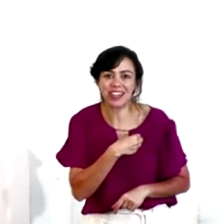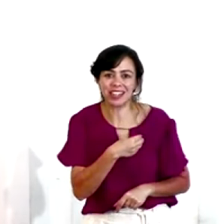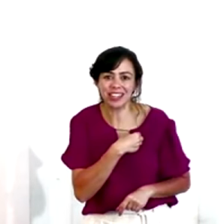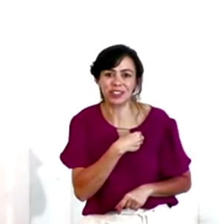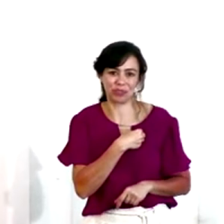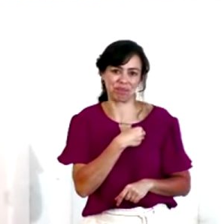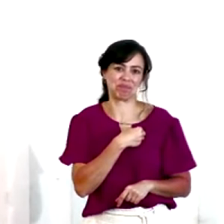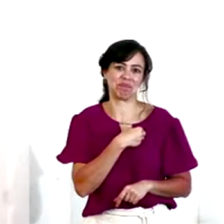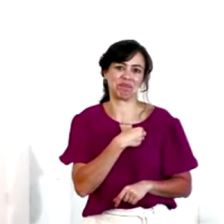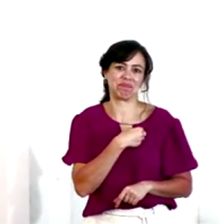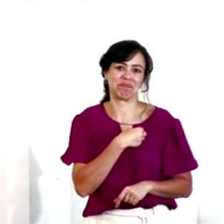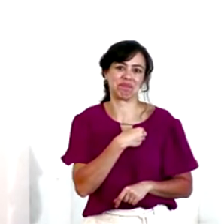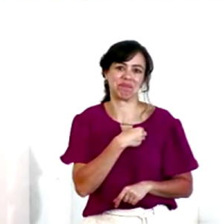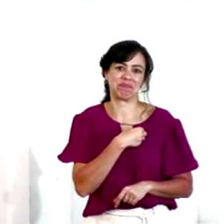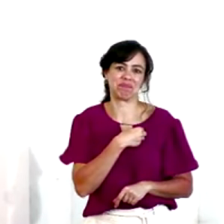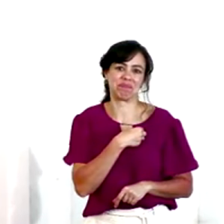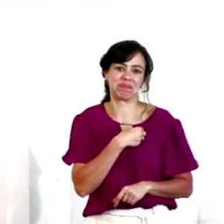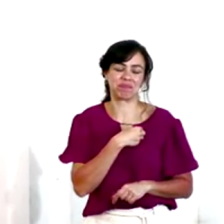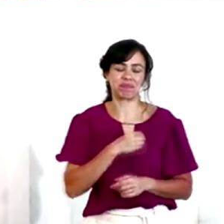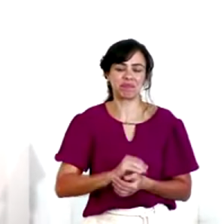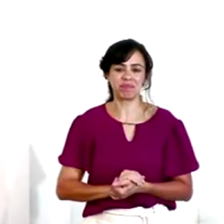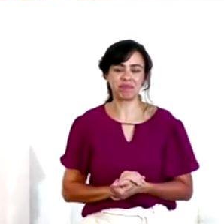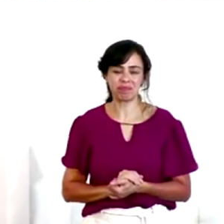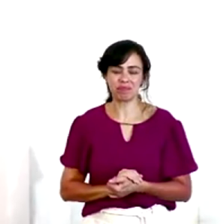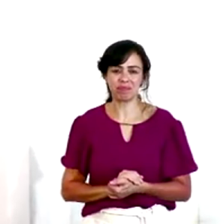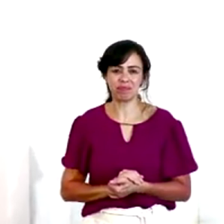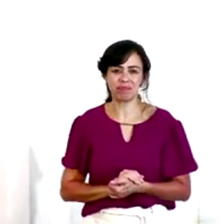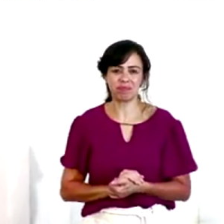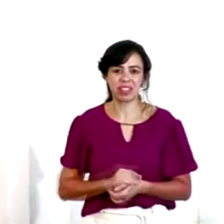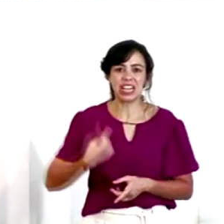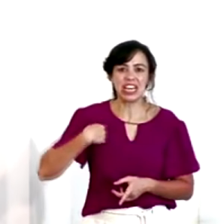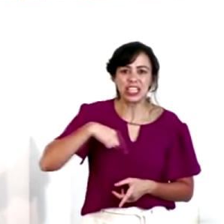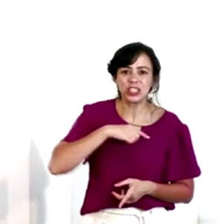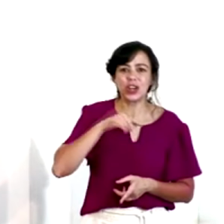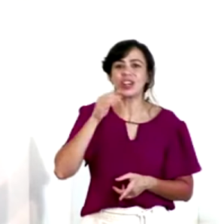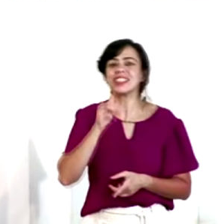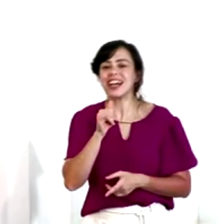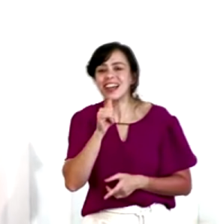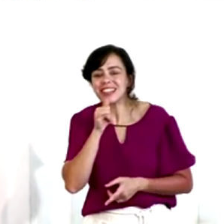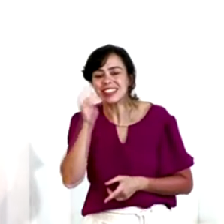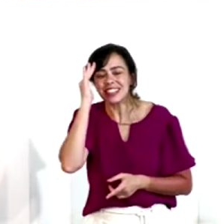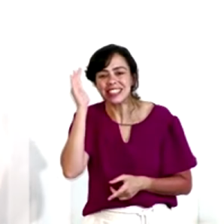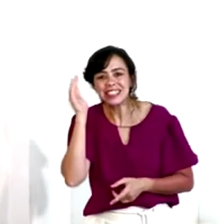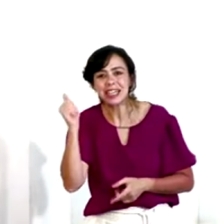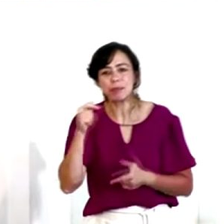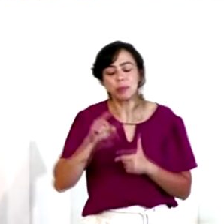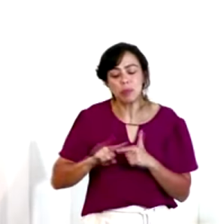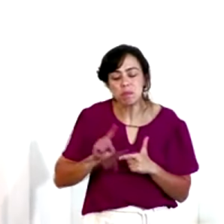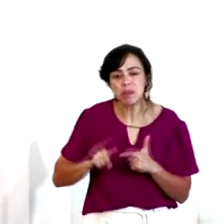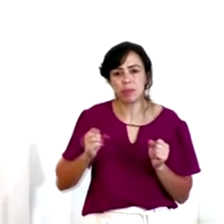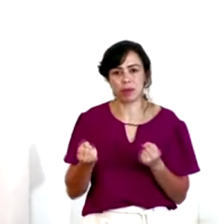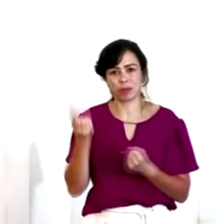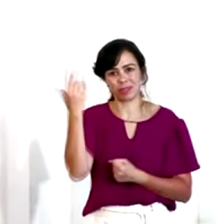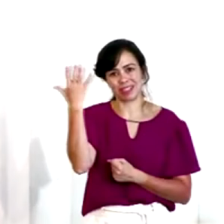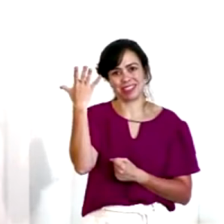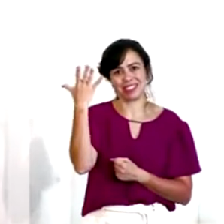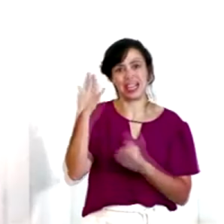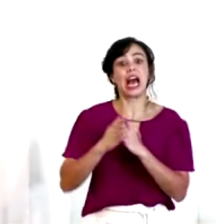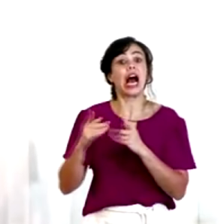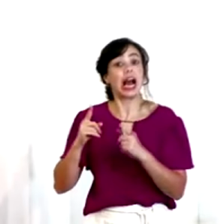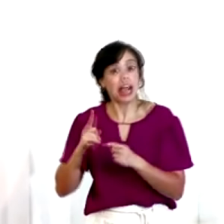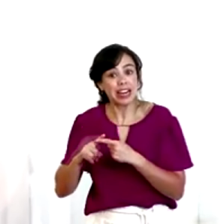crermos que em Cristo esta oração é respondida à igreja de Cristo completa